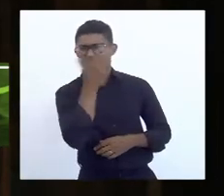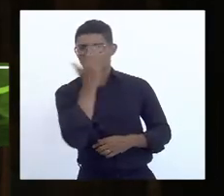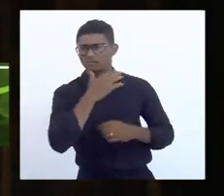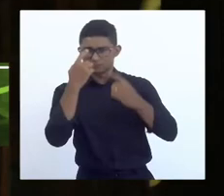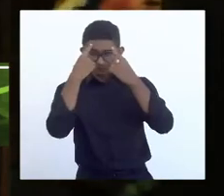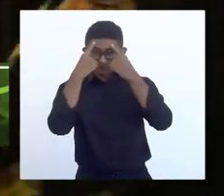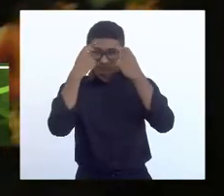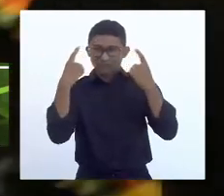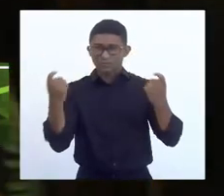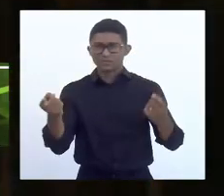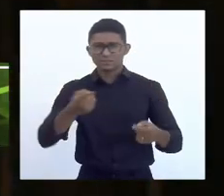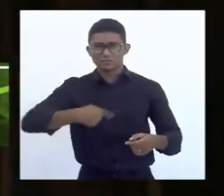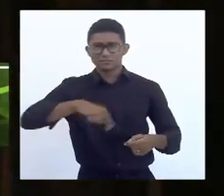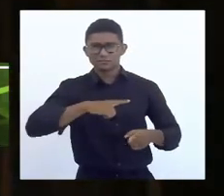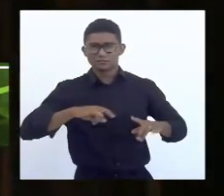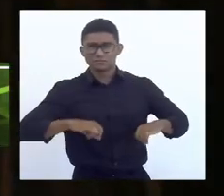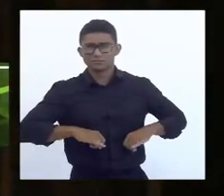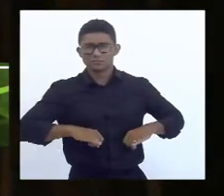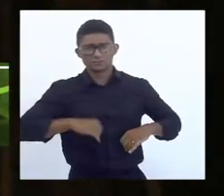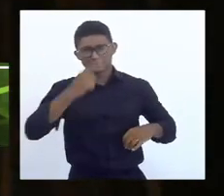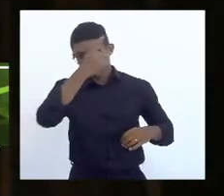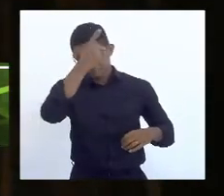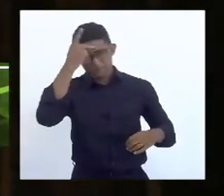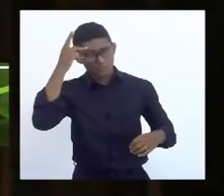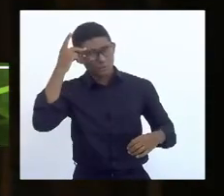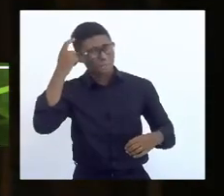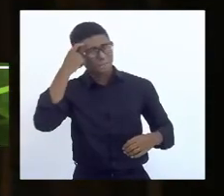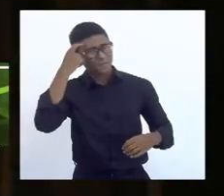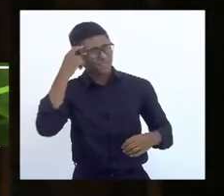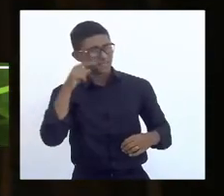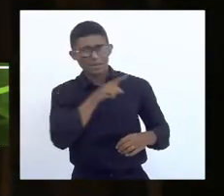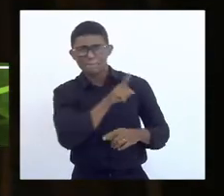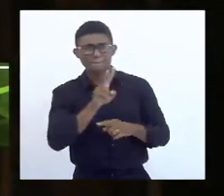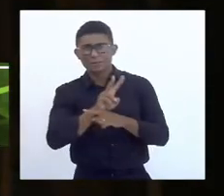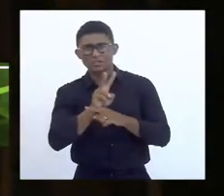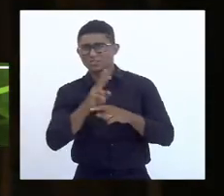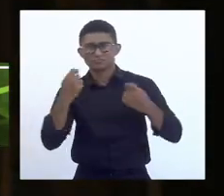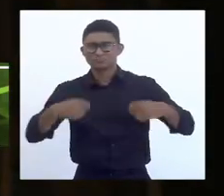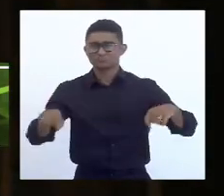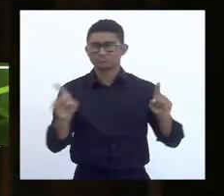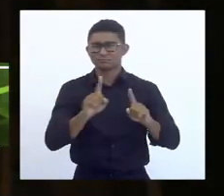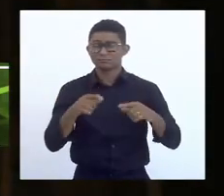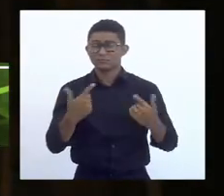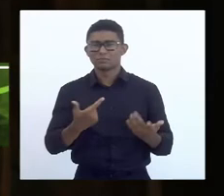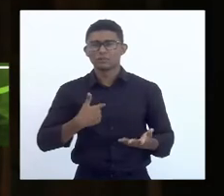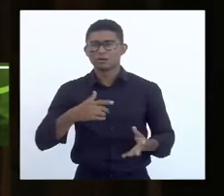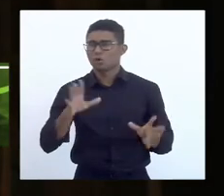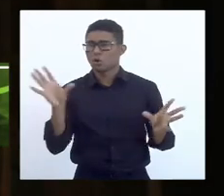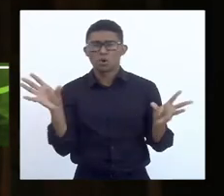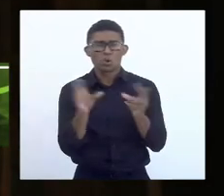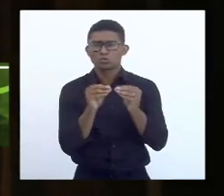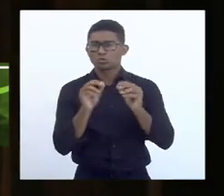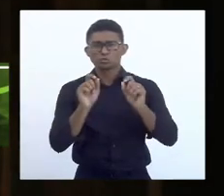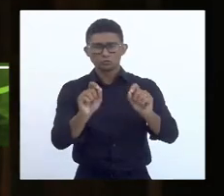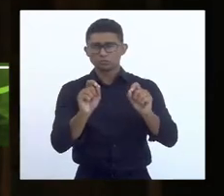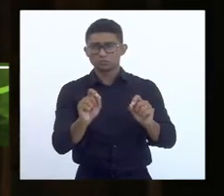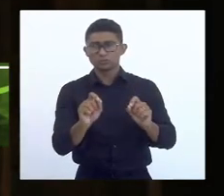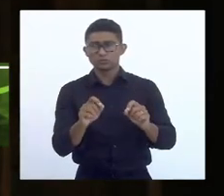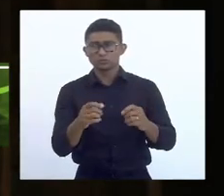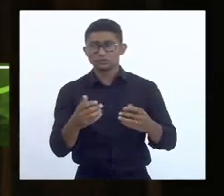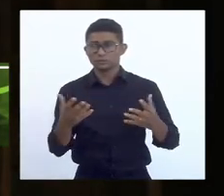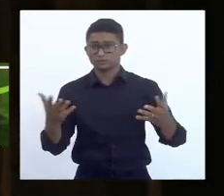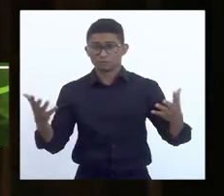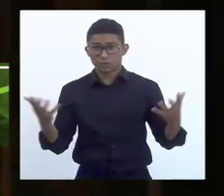por nós tem. Ninguém acha que precisa nos proteger. Então, eu concluo dizendo que no dia de hoje, assim como a Isa falou, me sinto muito